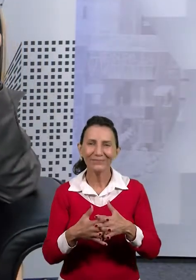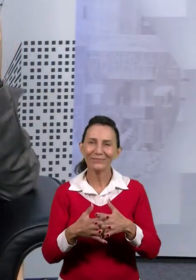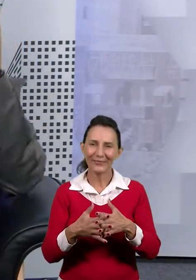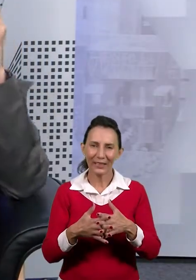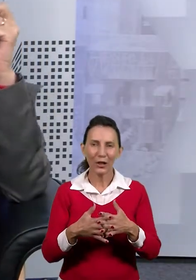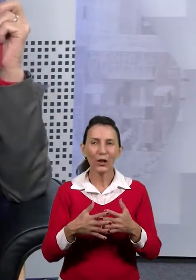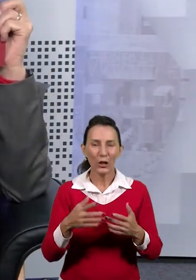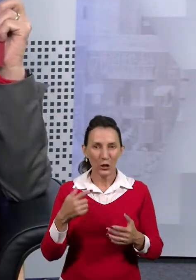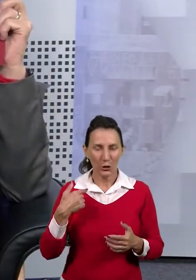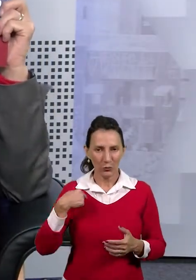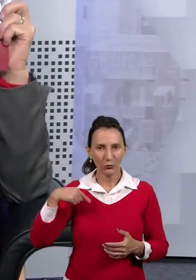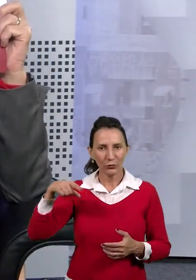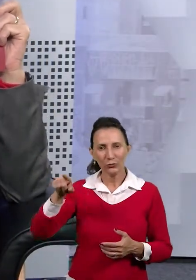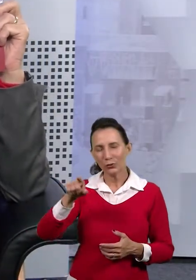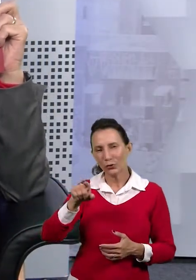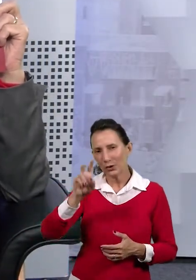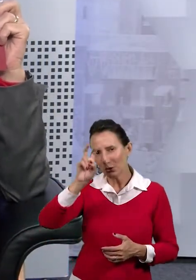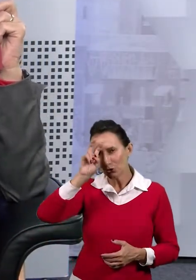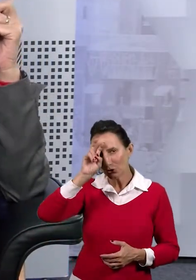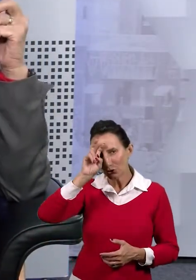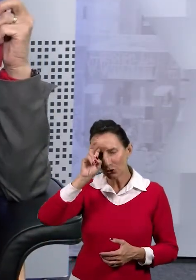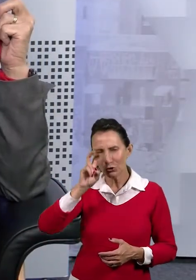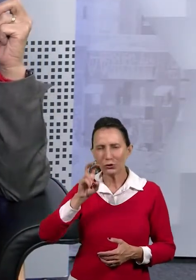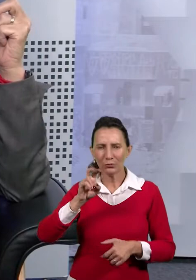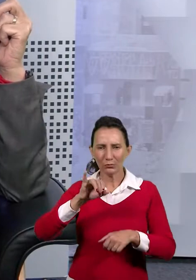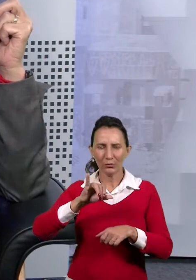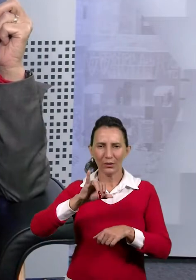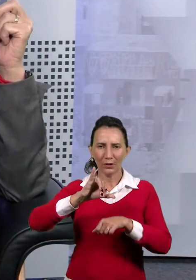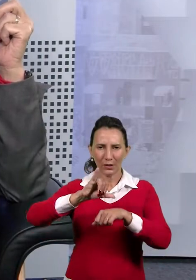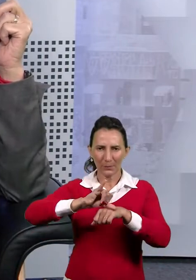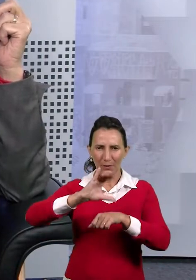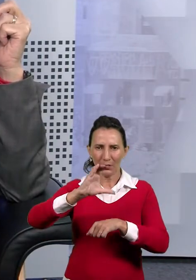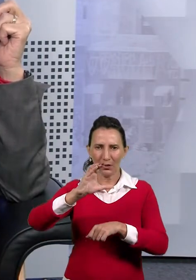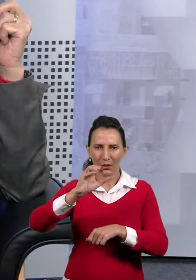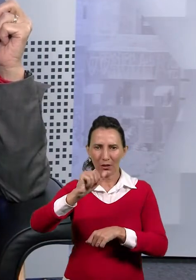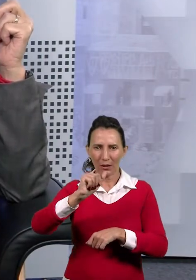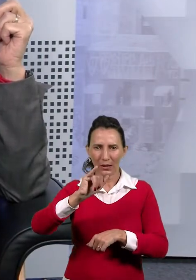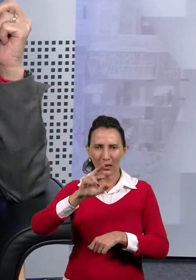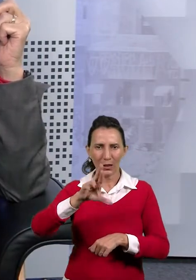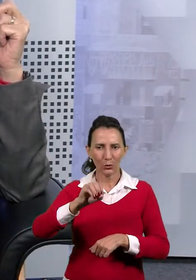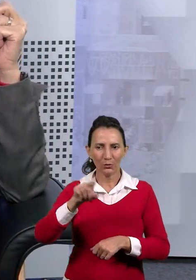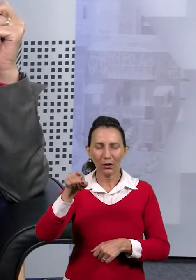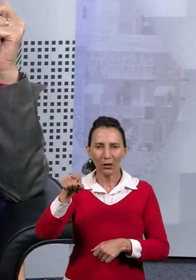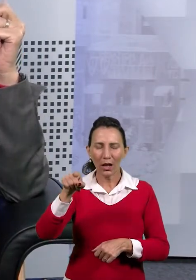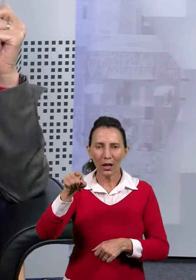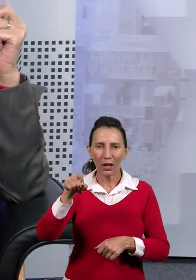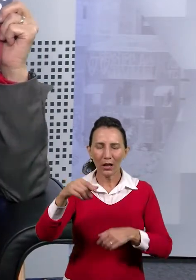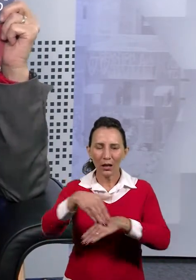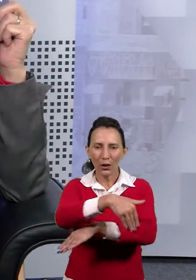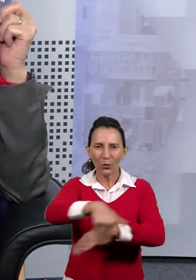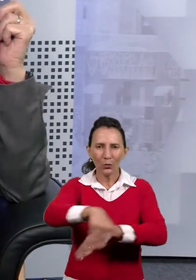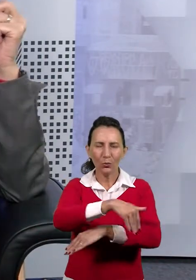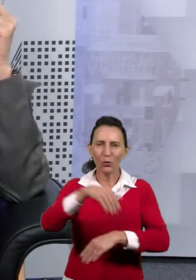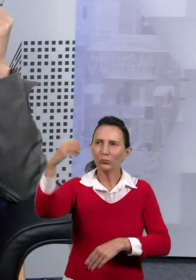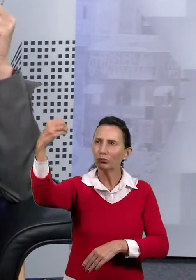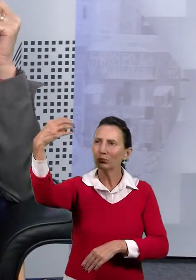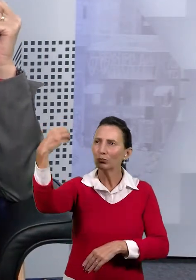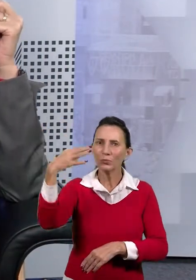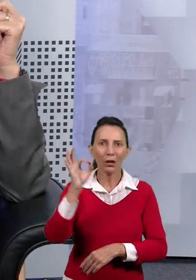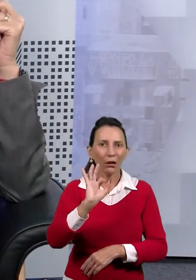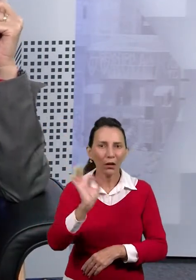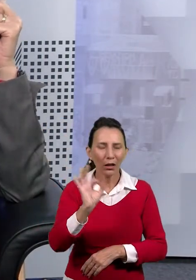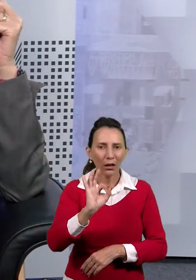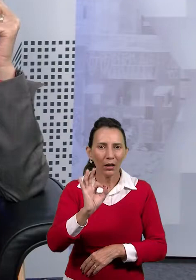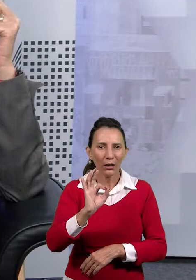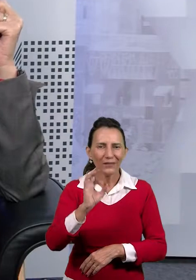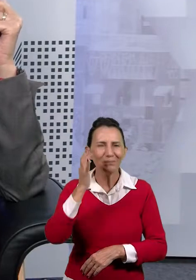Eu já estive lá no Egito, no Cairo, e lá não tinha sinais na cidade, o único lugar. Você não pode